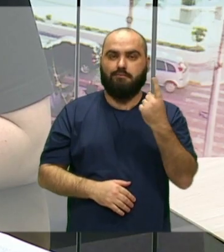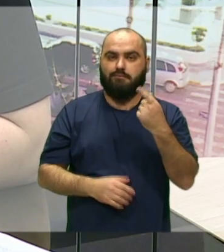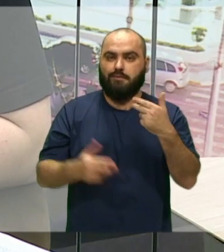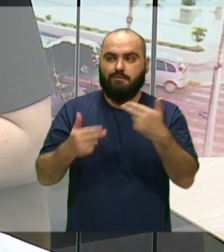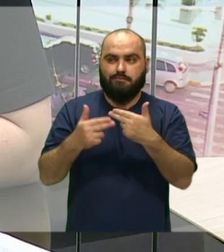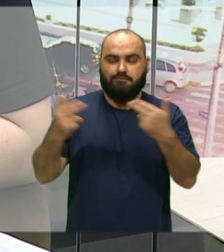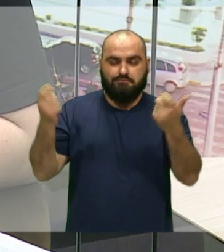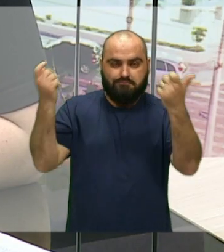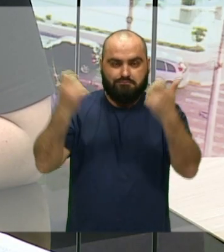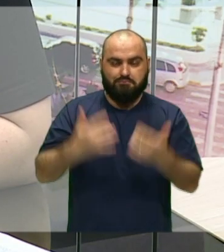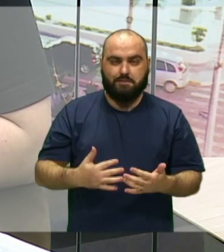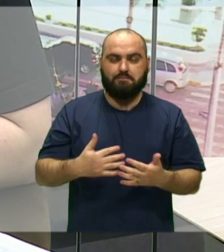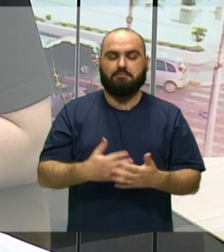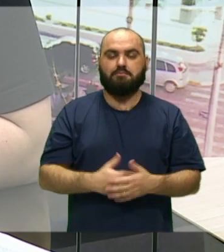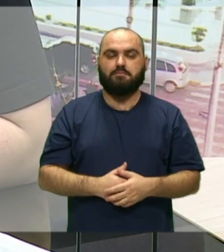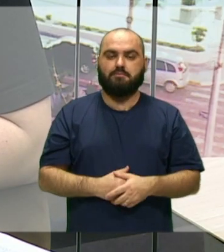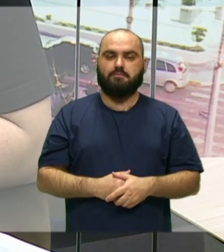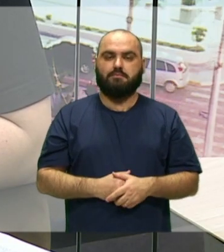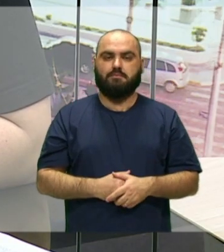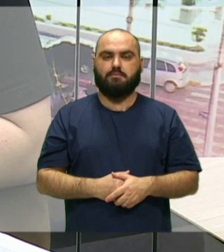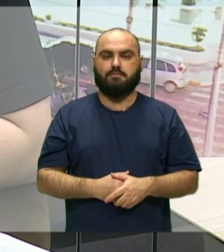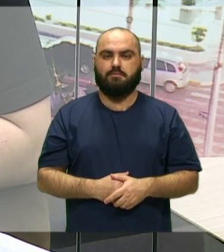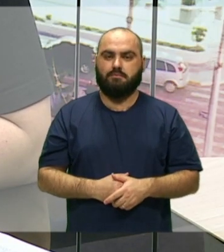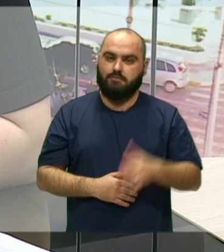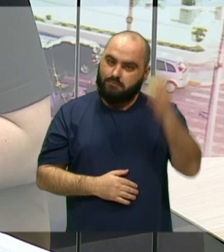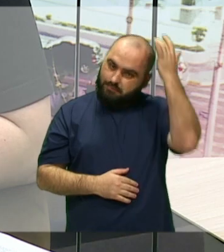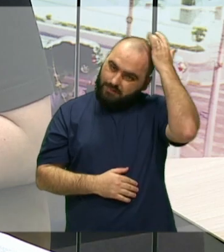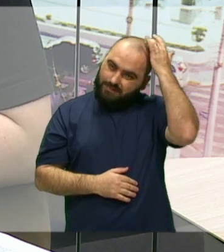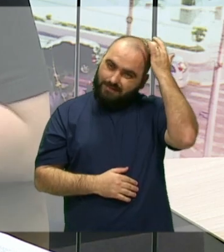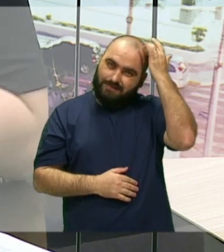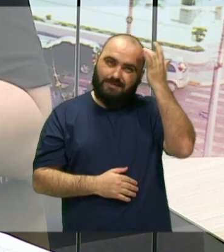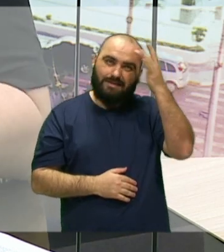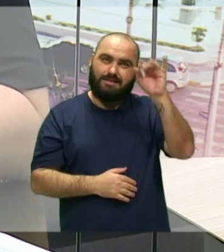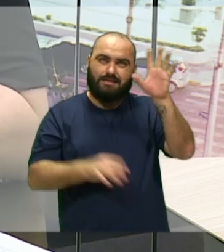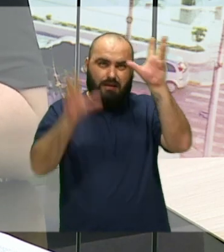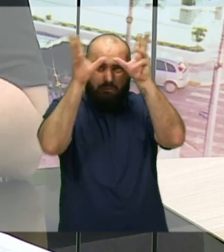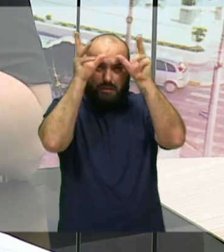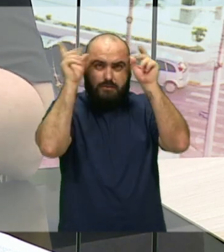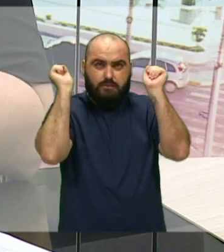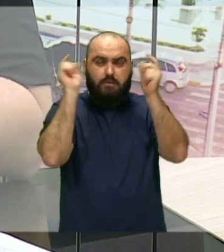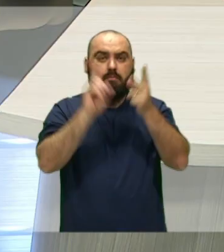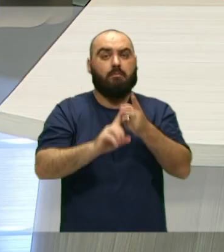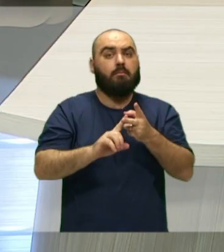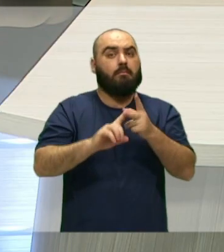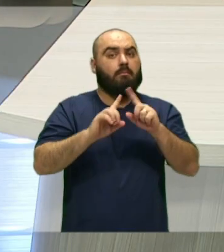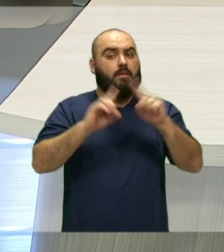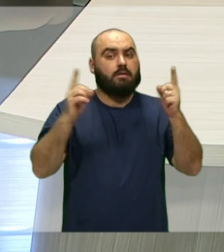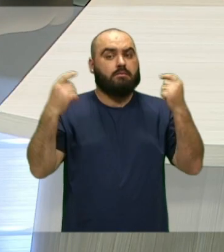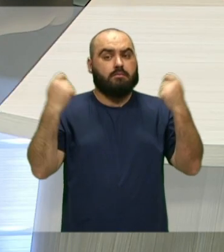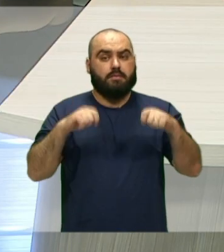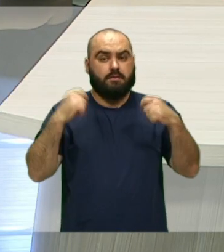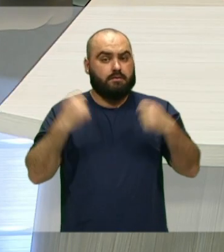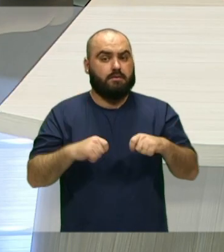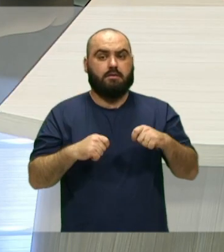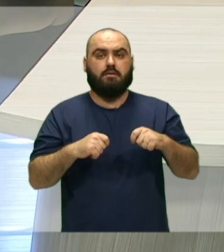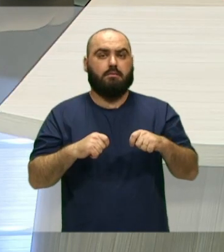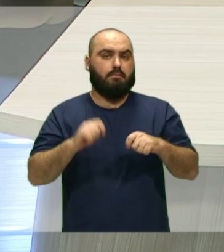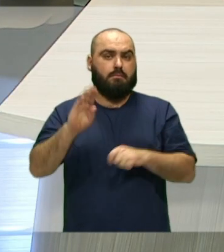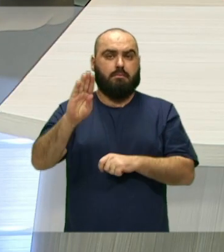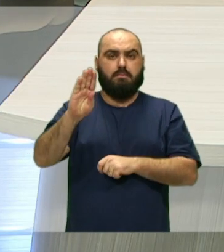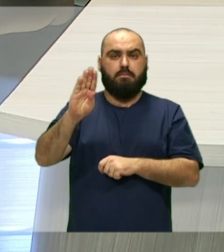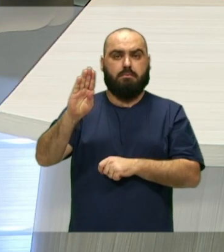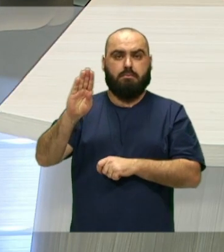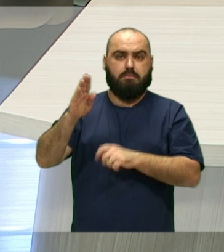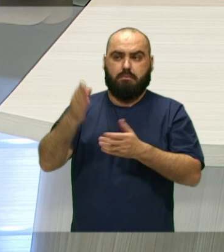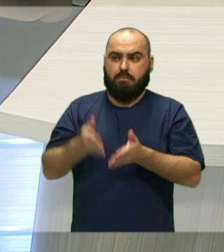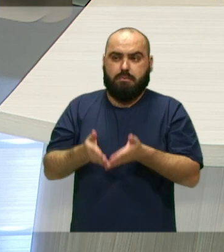mas que eu eu não lembro se foi Amazonas mas assim tipo tinha que vir de eh barco